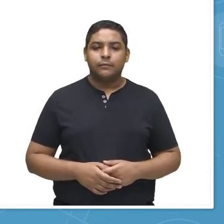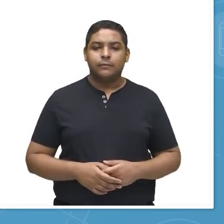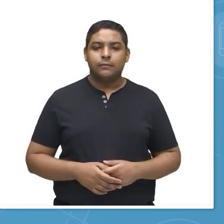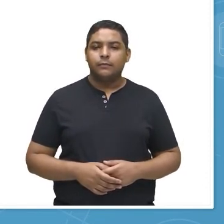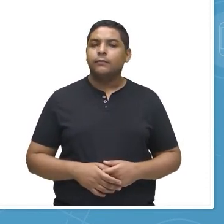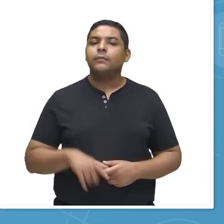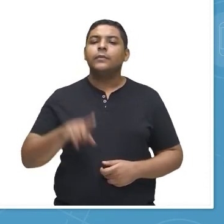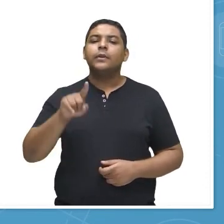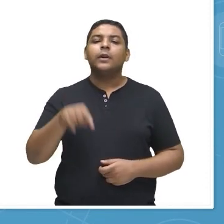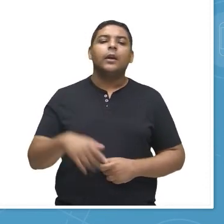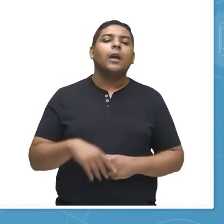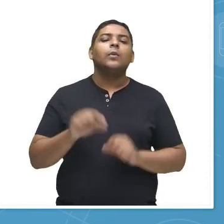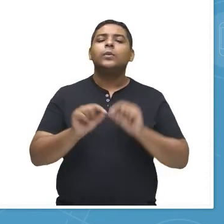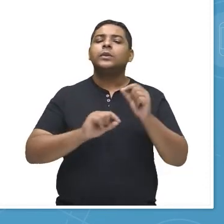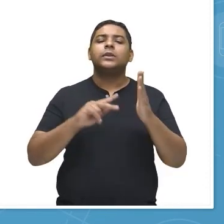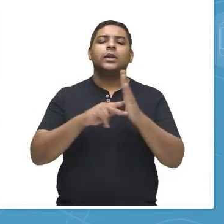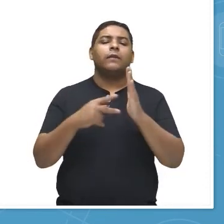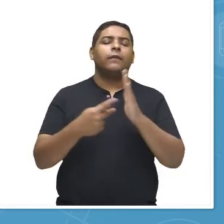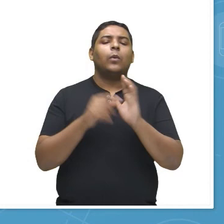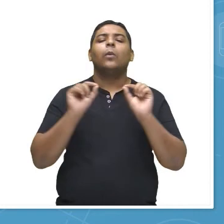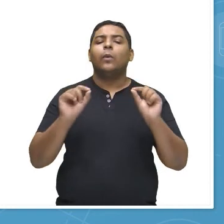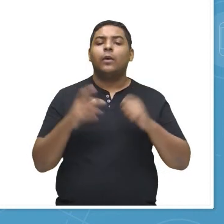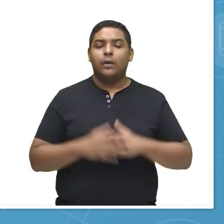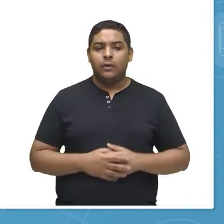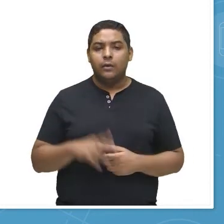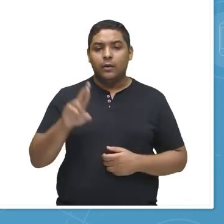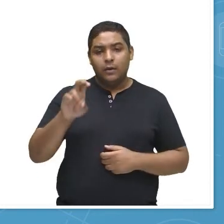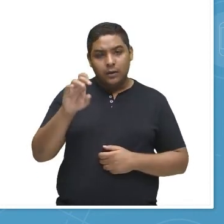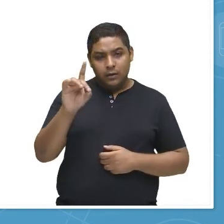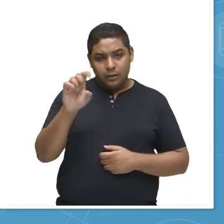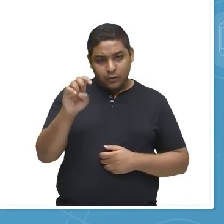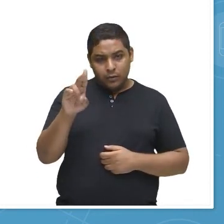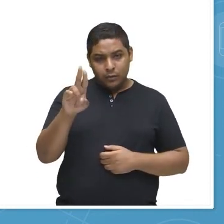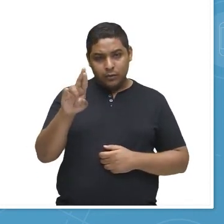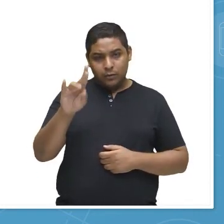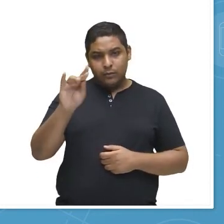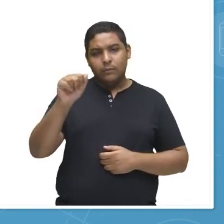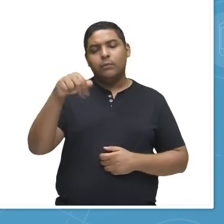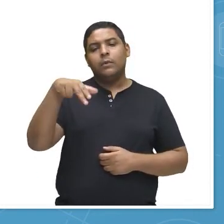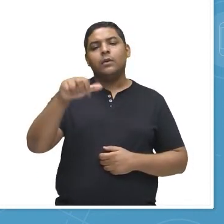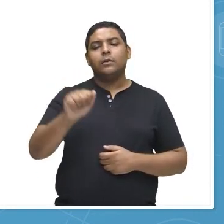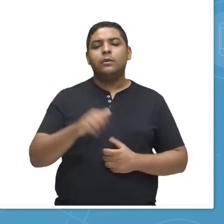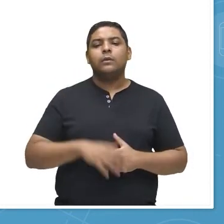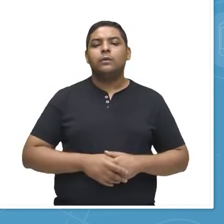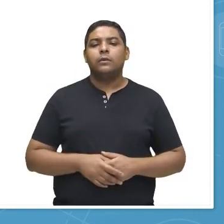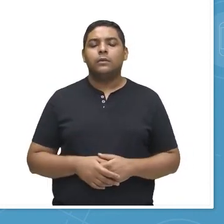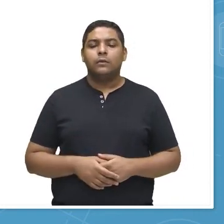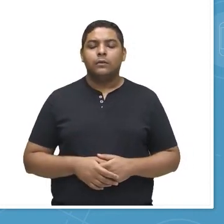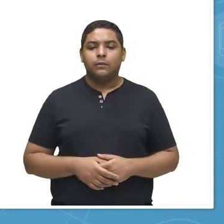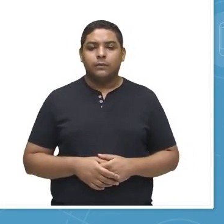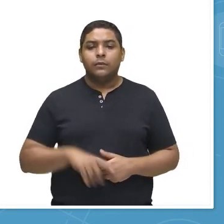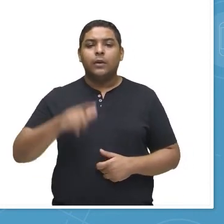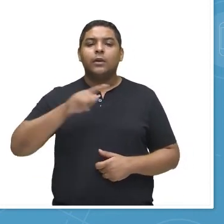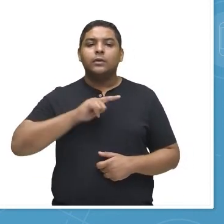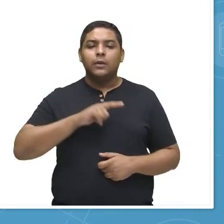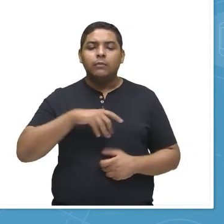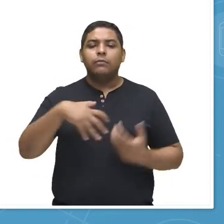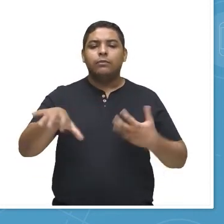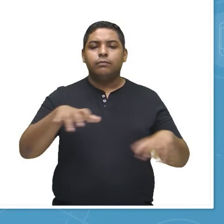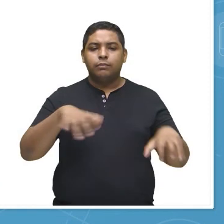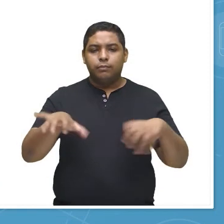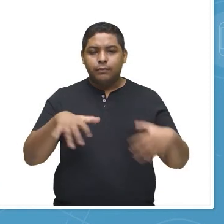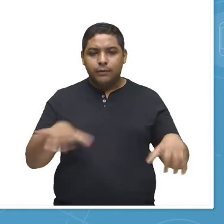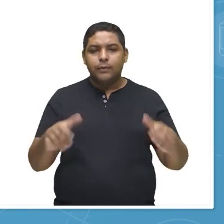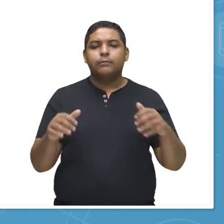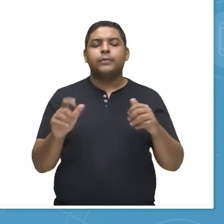malha de cidades de um país. A rede urbana de um país possui cidades com posicionamentos diferentes, escalas e